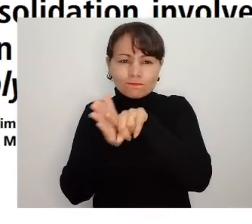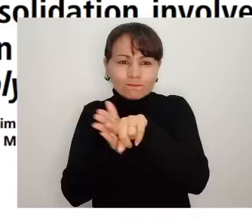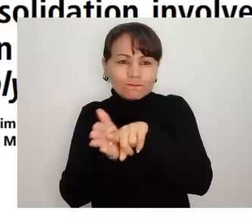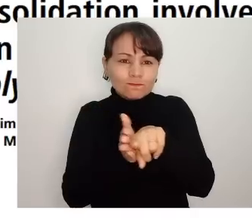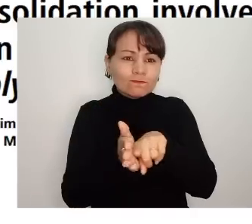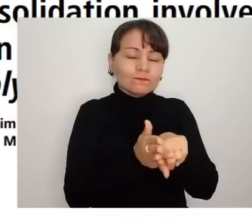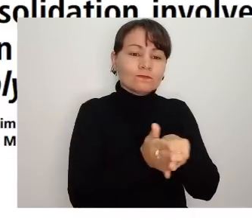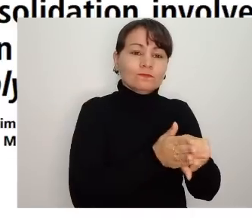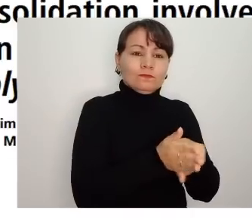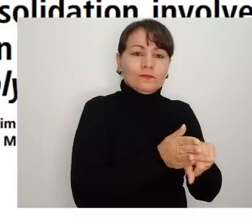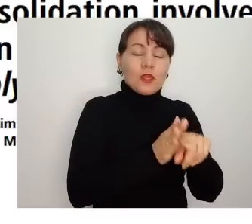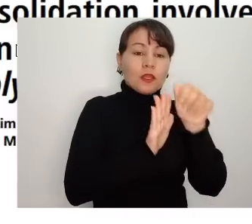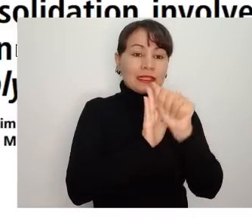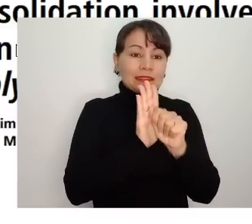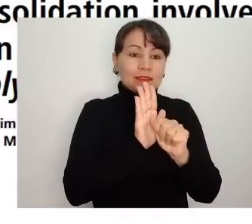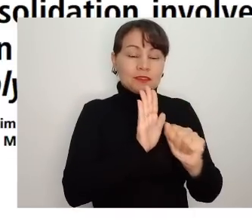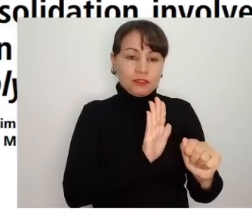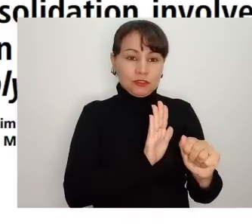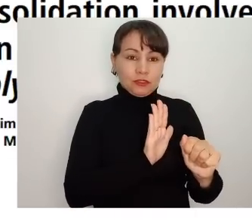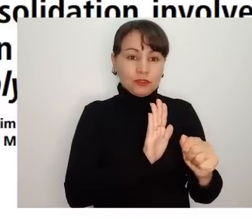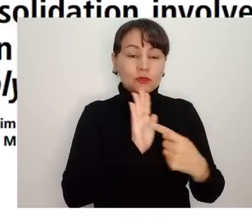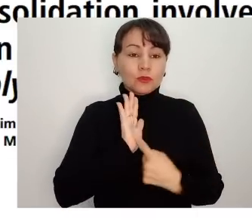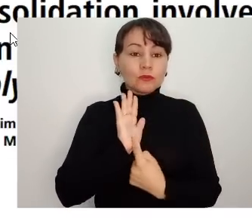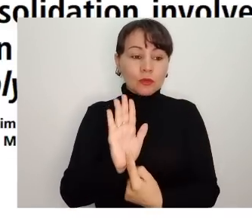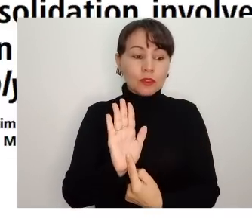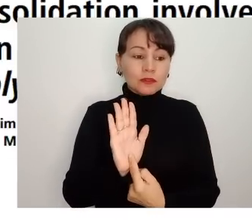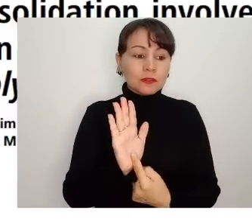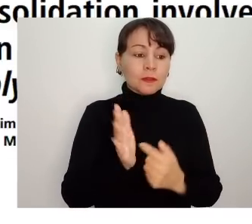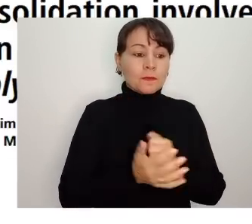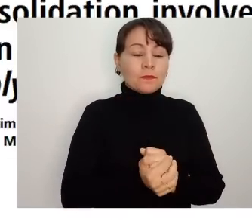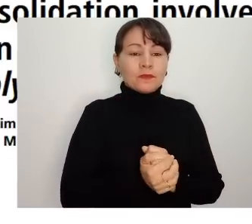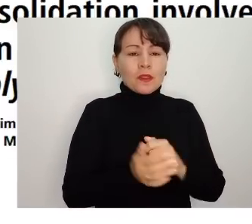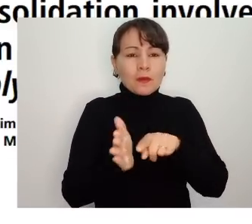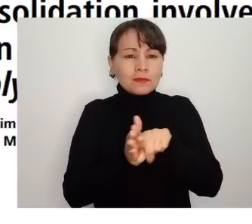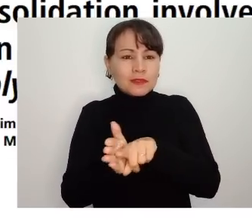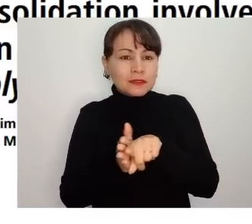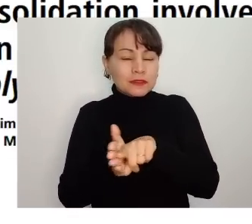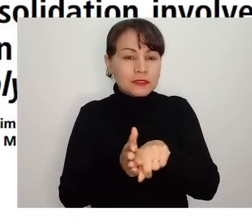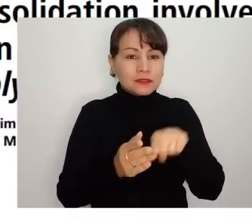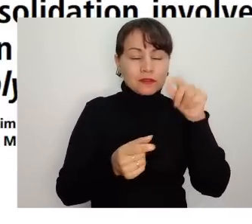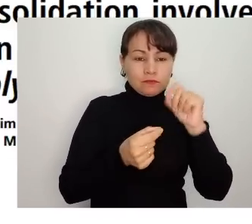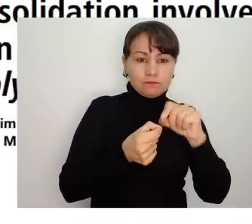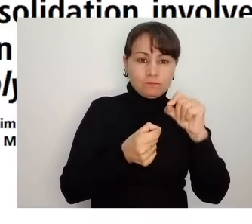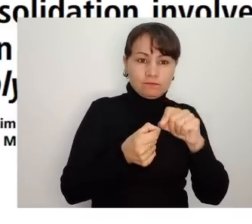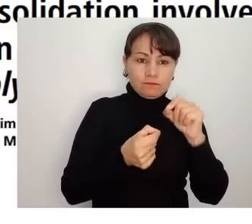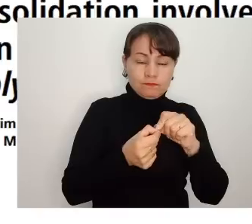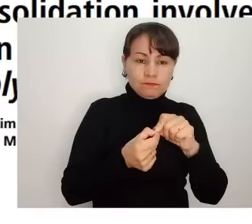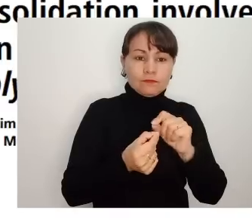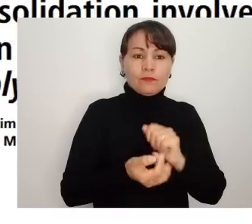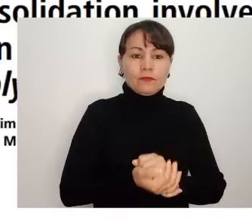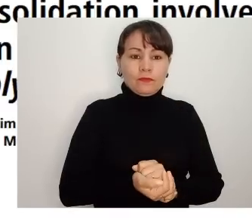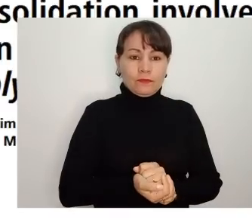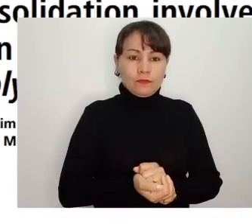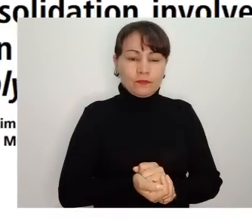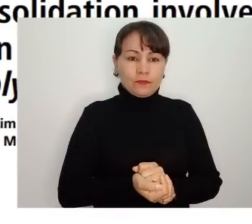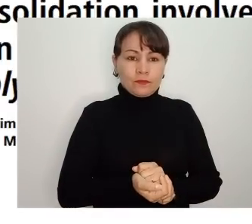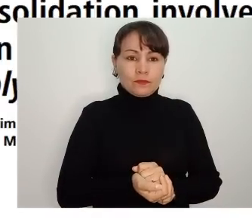a investigação através desse artigo aqui, esse artigo aqui mostra a pesquisa que ele realizou